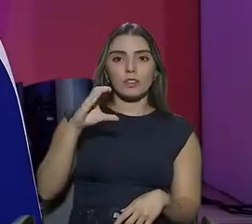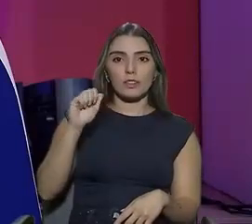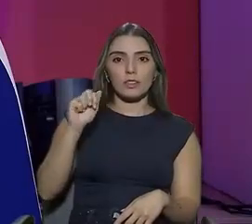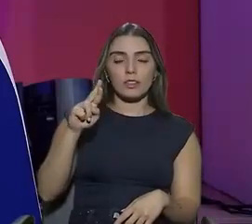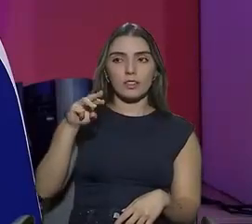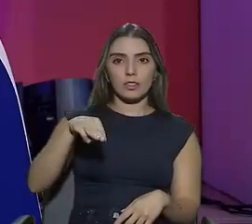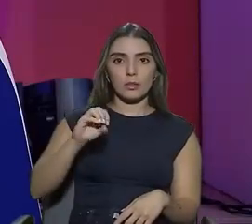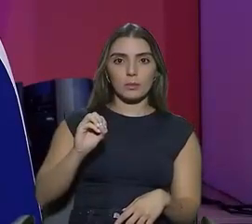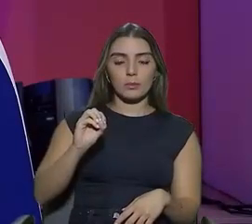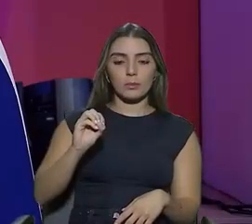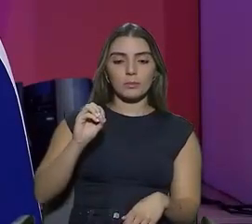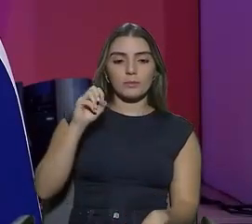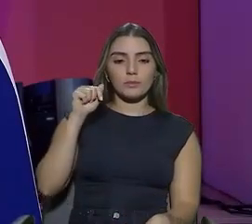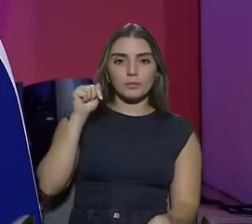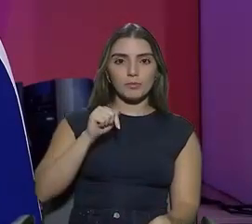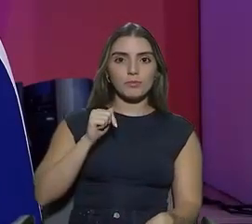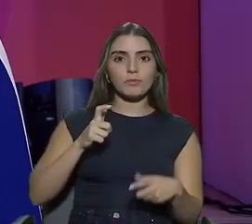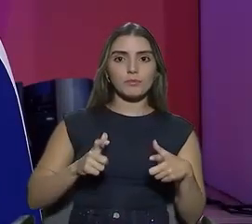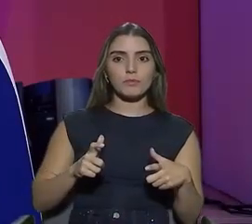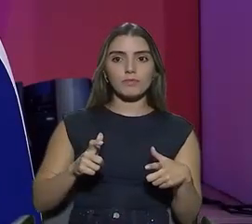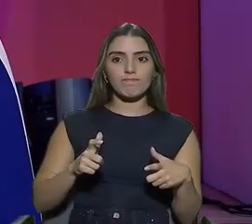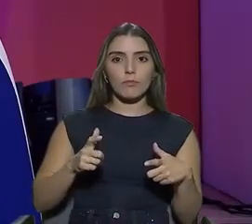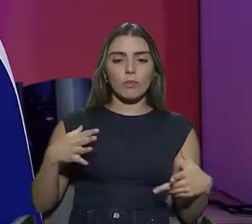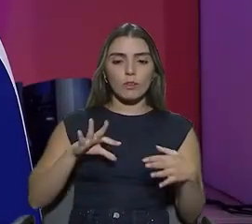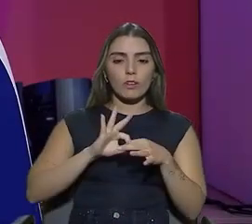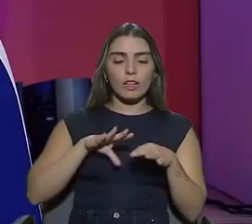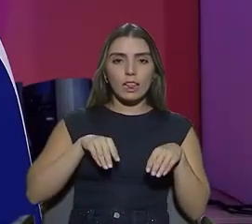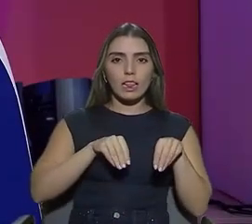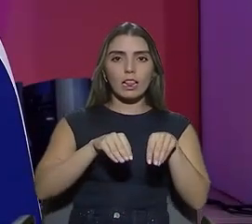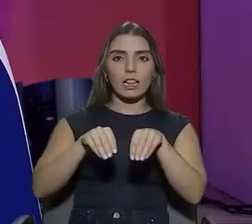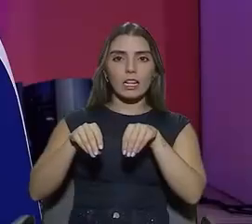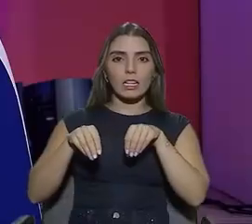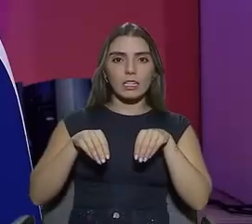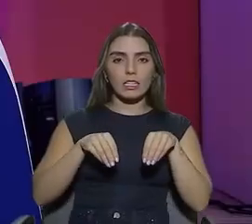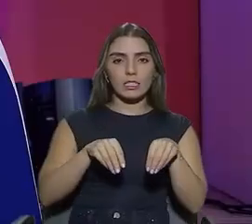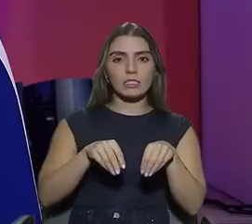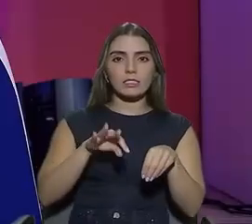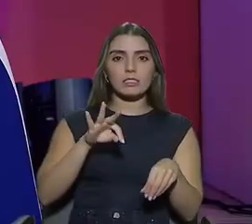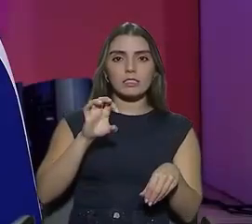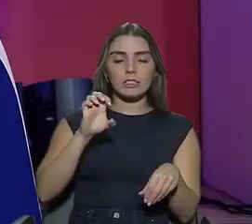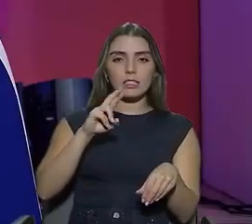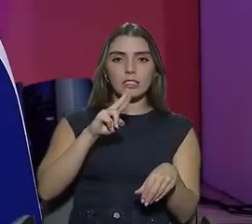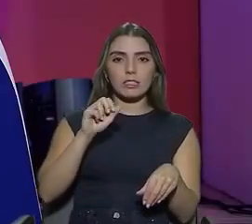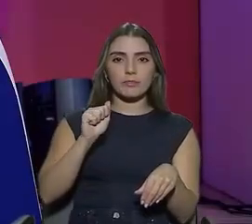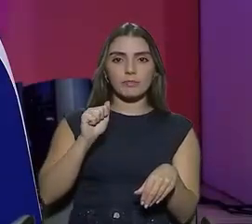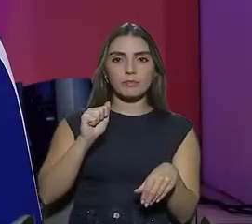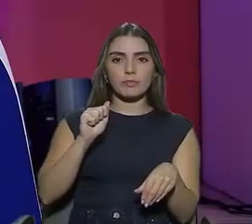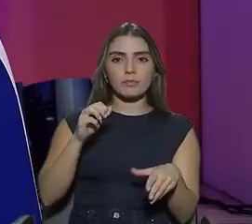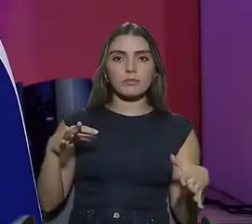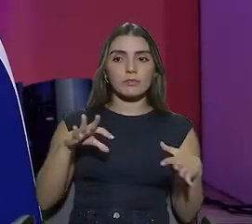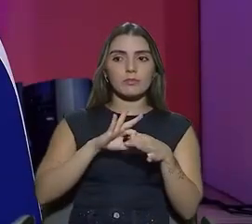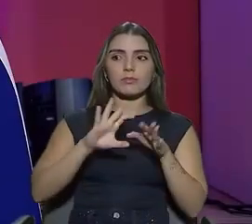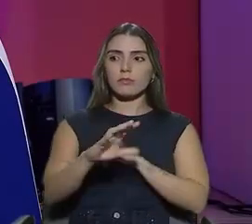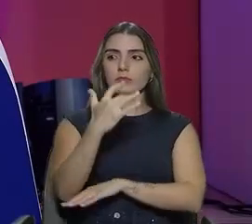esse lugar ligado muito à terra, né, que me acompanha. E essa conexão com a natureza,